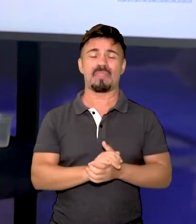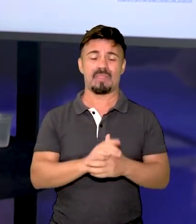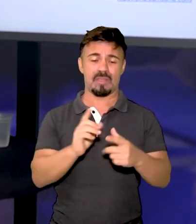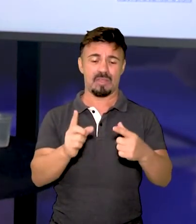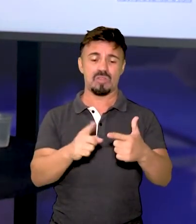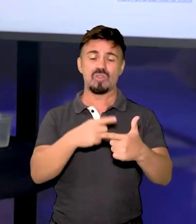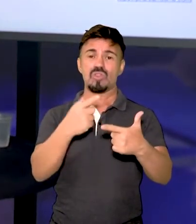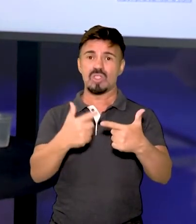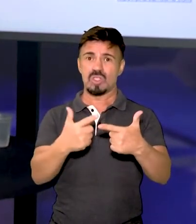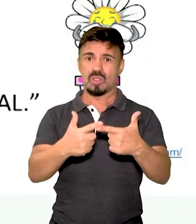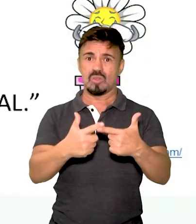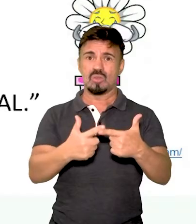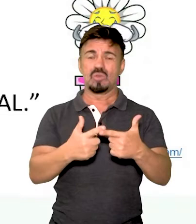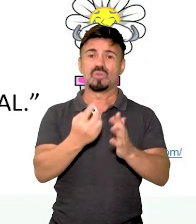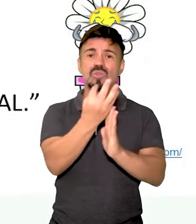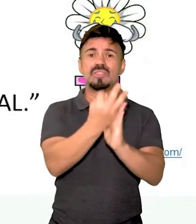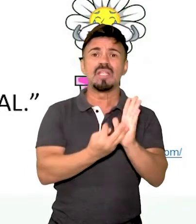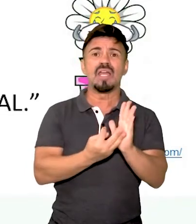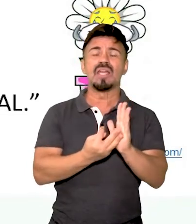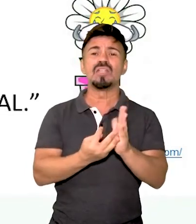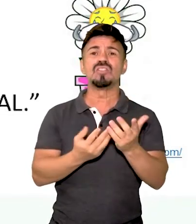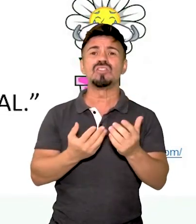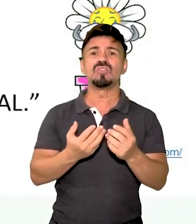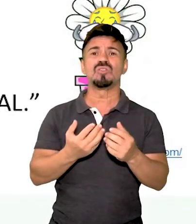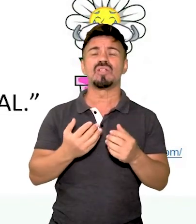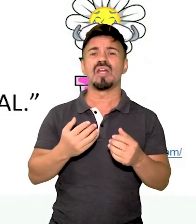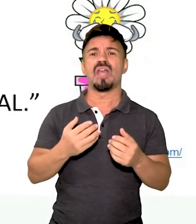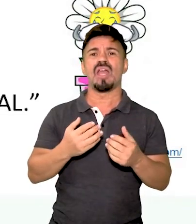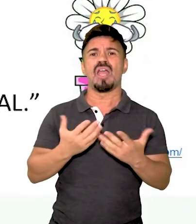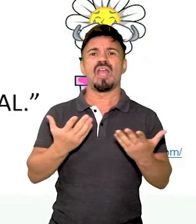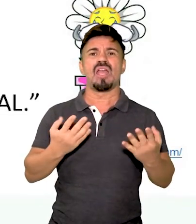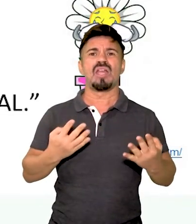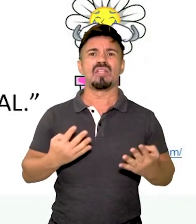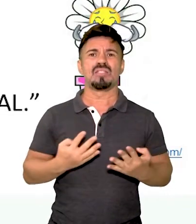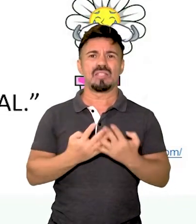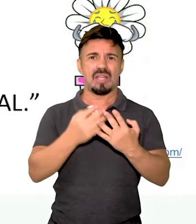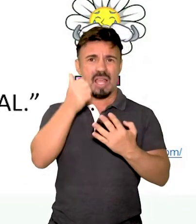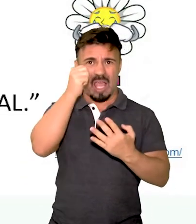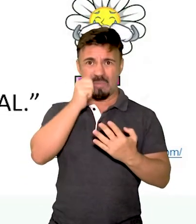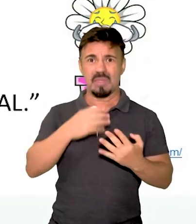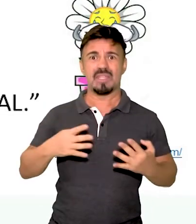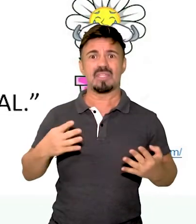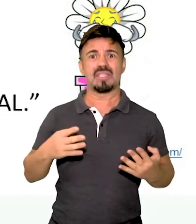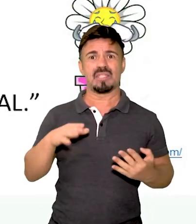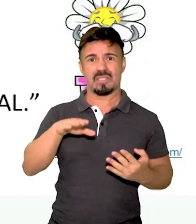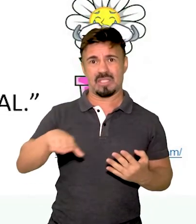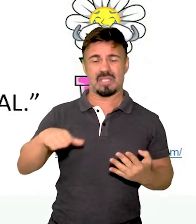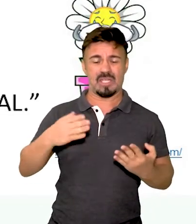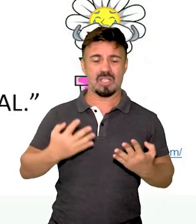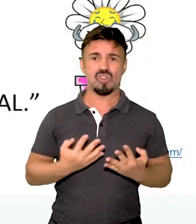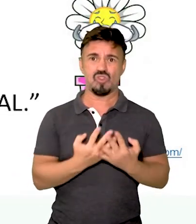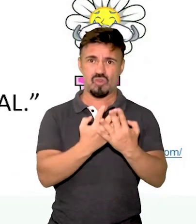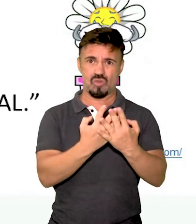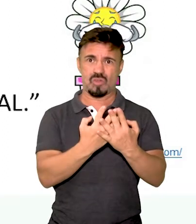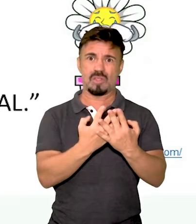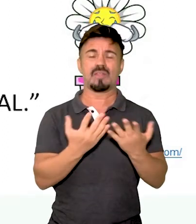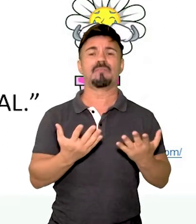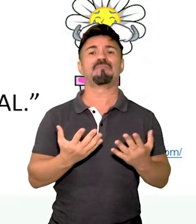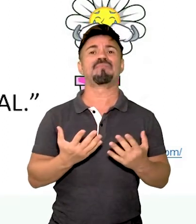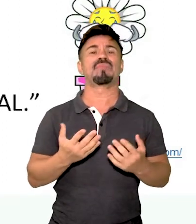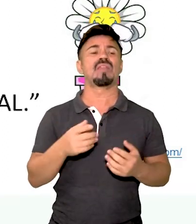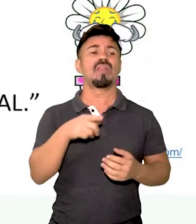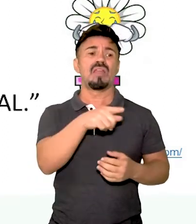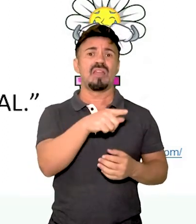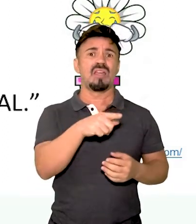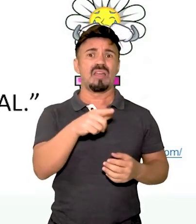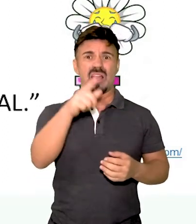segundo, falava justamente sobre uma perseguição dos judeus, Ela é uma menina judia, estava sendo perseguida pelos nazistas, ela e sua família,